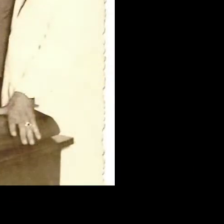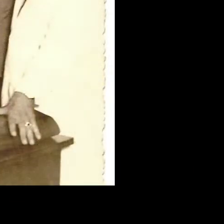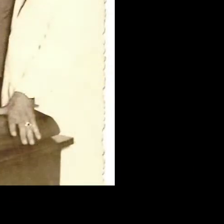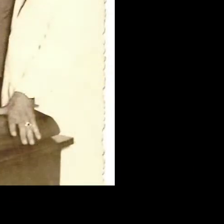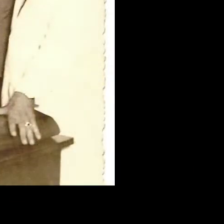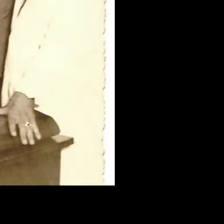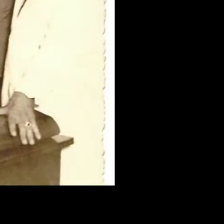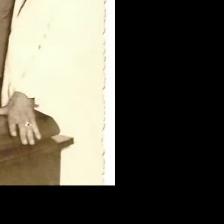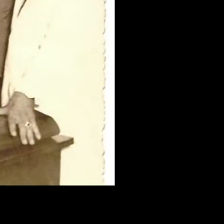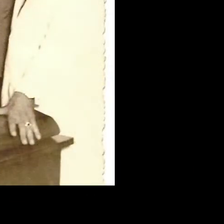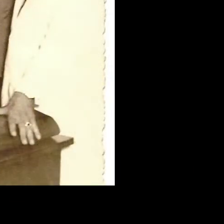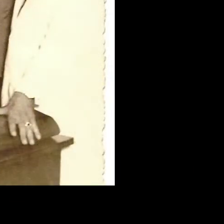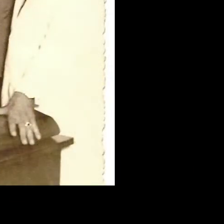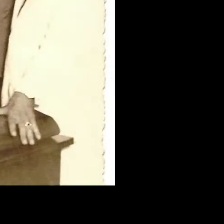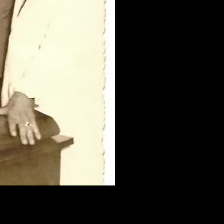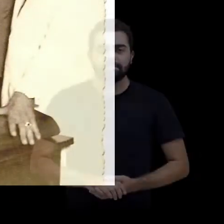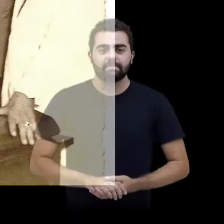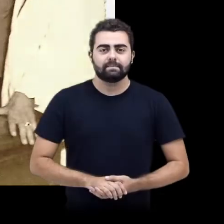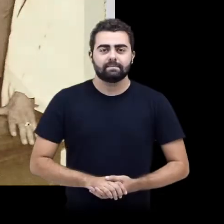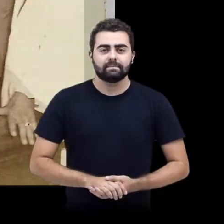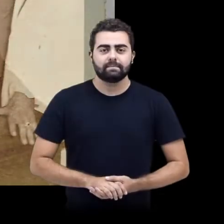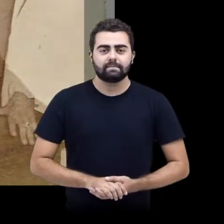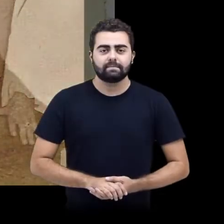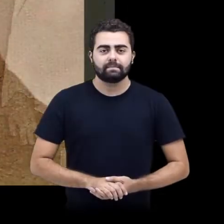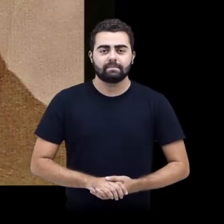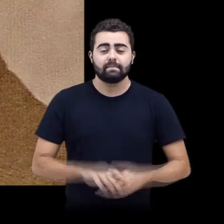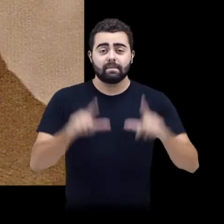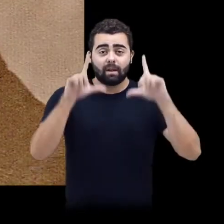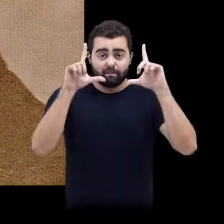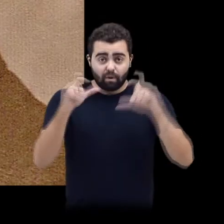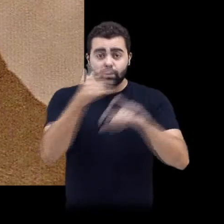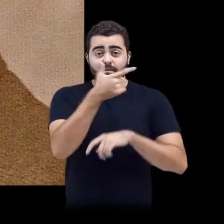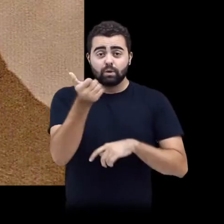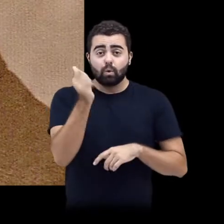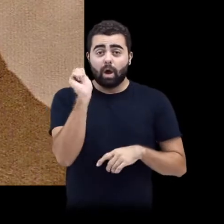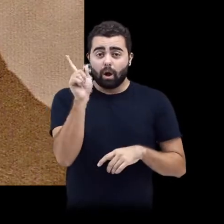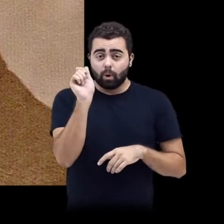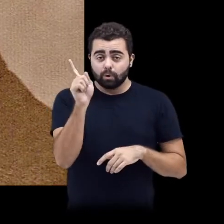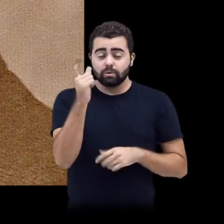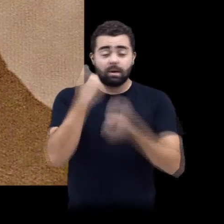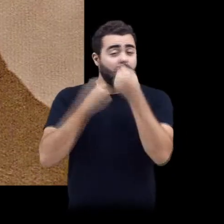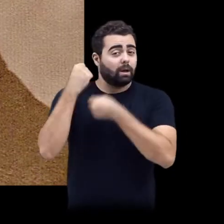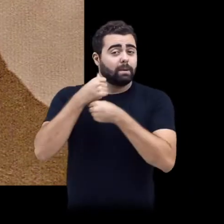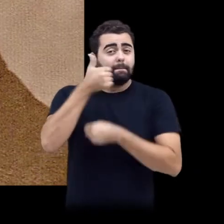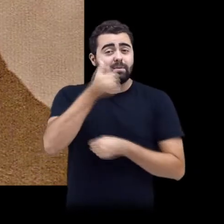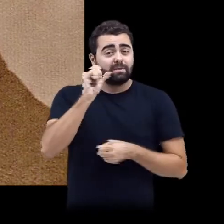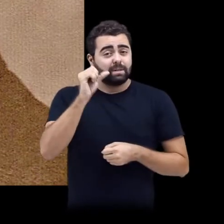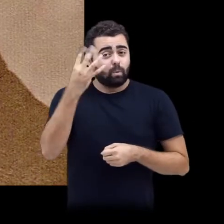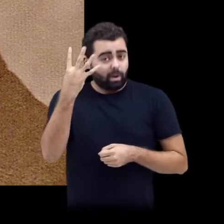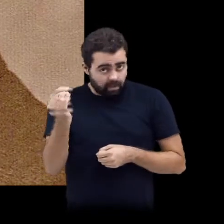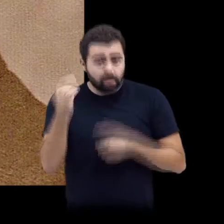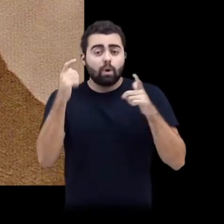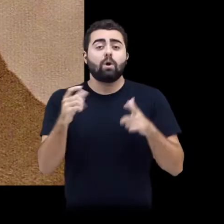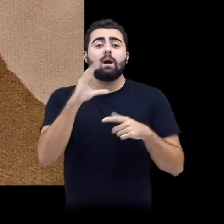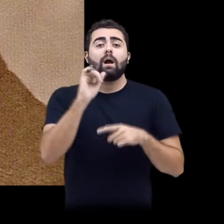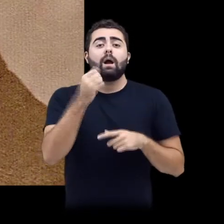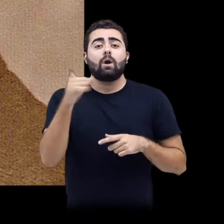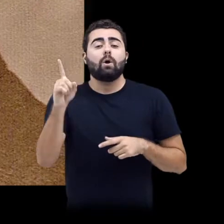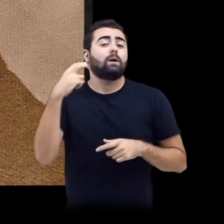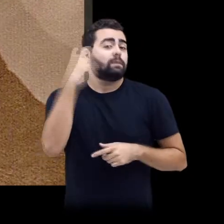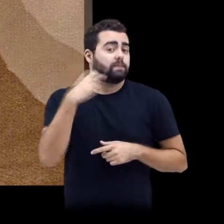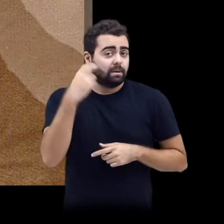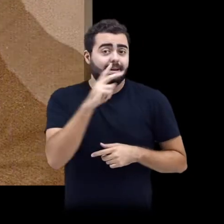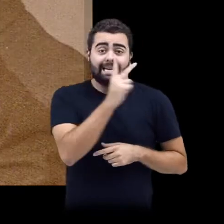Foto de Irã em uma reunião política. Foto de Irã e Maria Célia. Em 21 de agosto de 1940, em Caicó, Rio Grande do Norte,